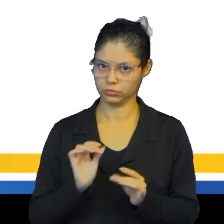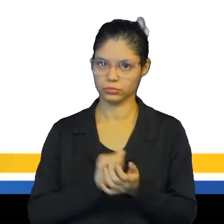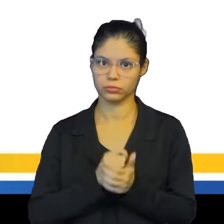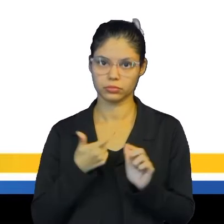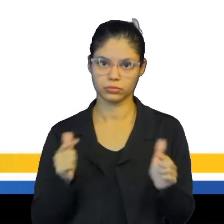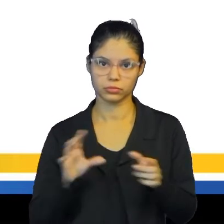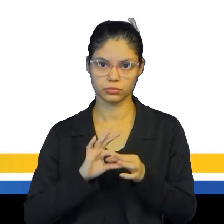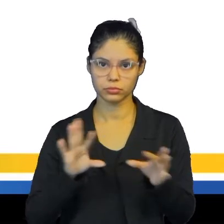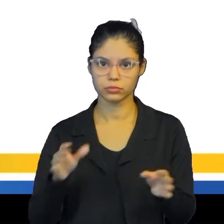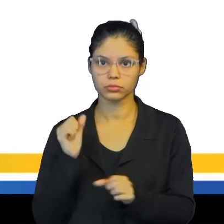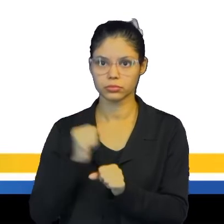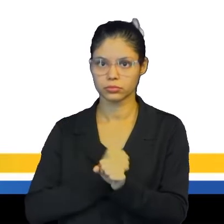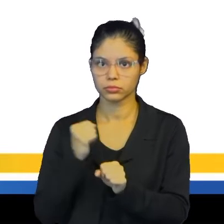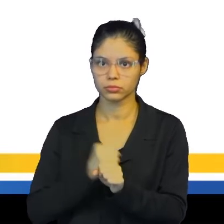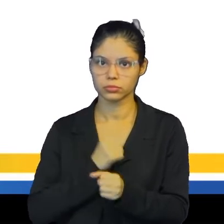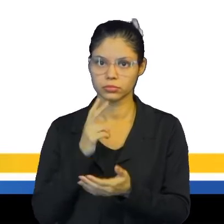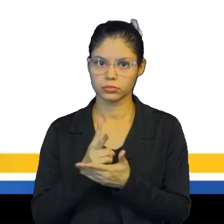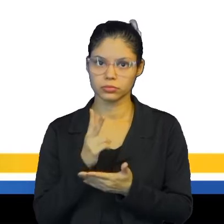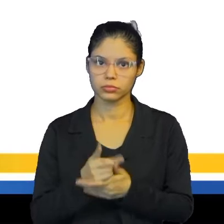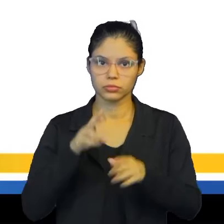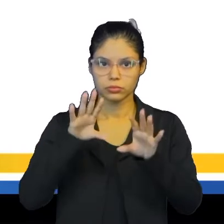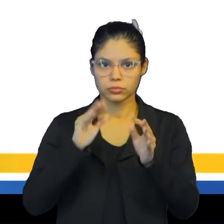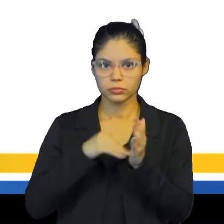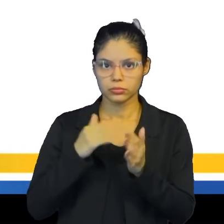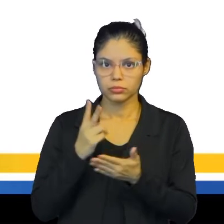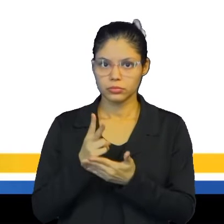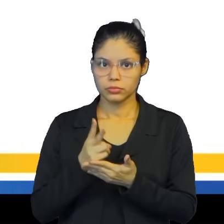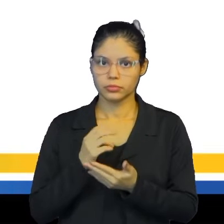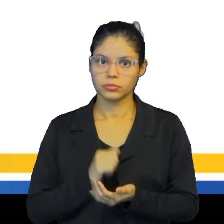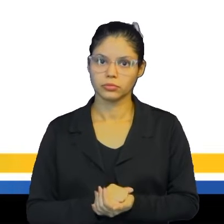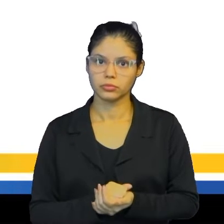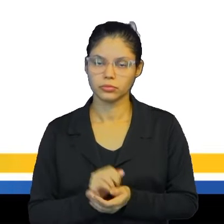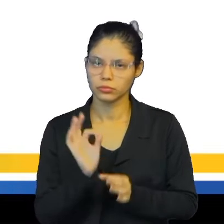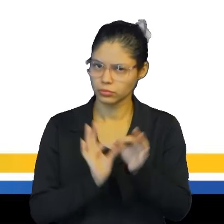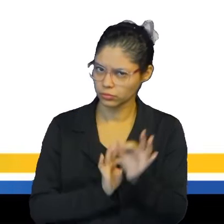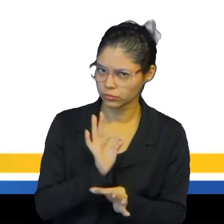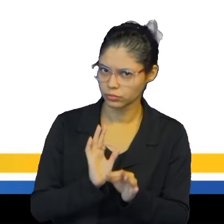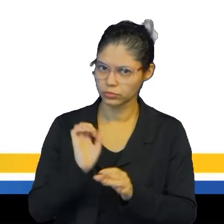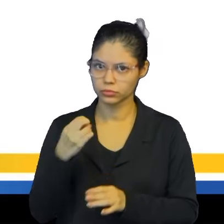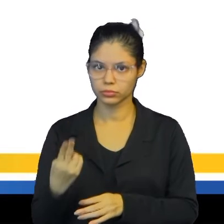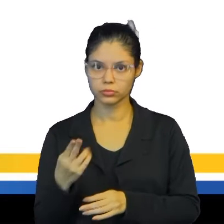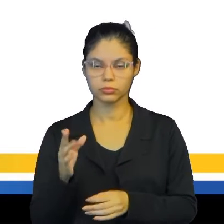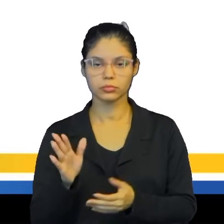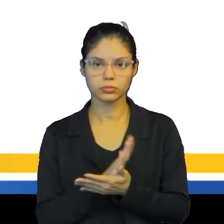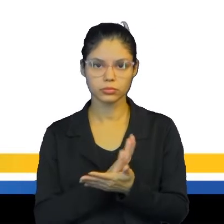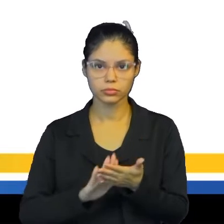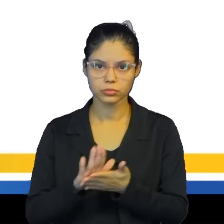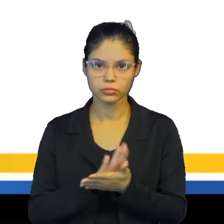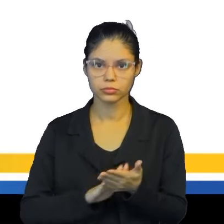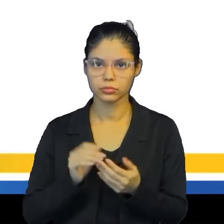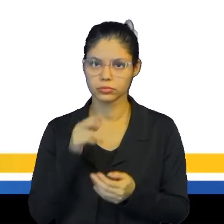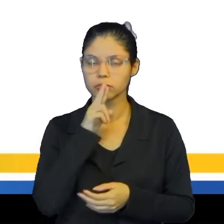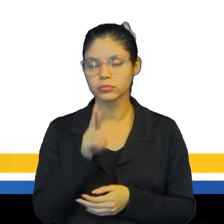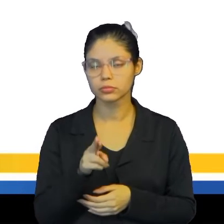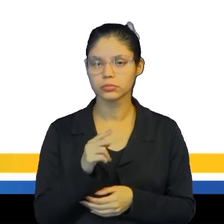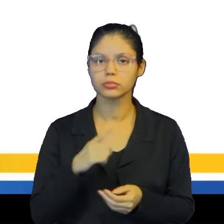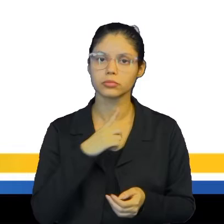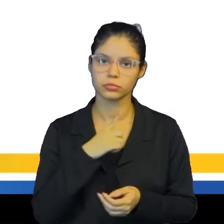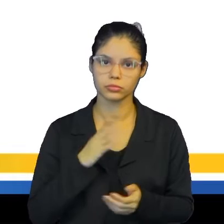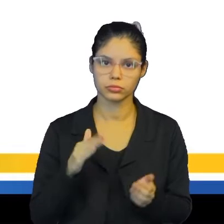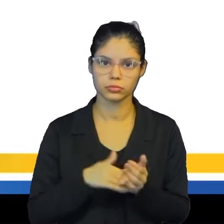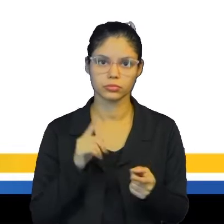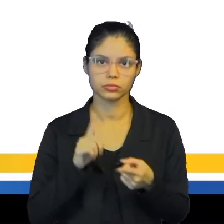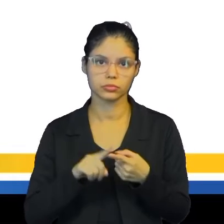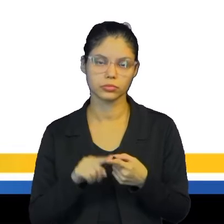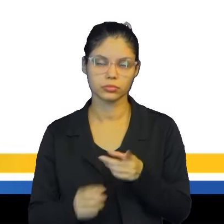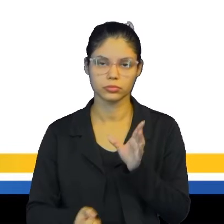destacando-se por sua grande liberdade de construção e até mesmo poucos ou nenhum ajuste em relação aos resultados obtidos, até porque